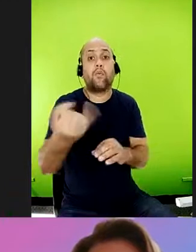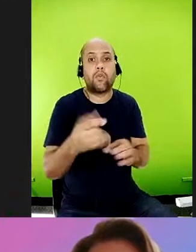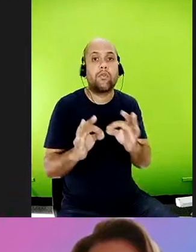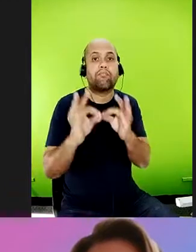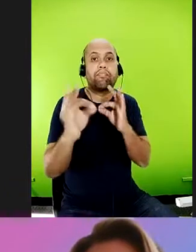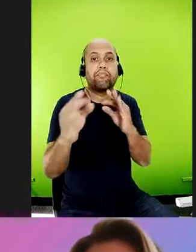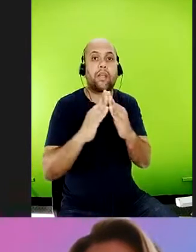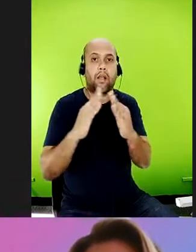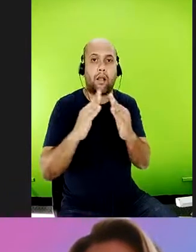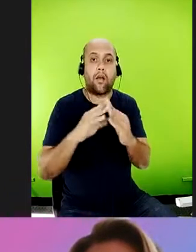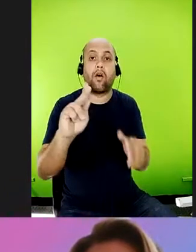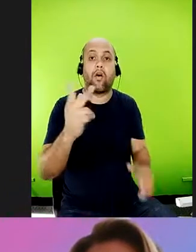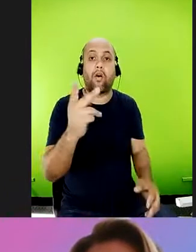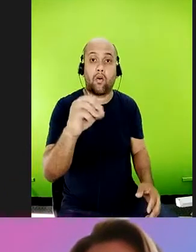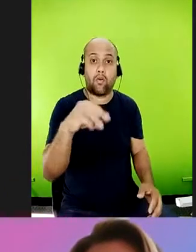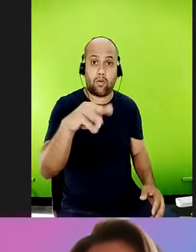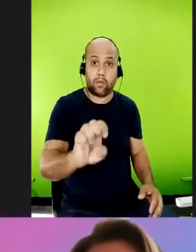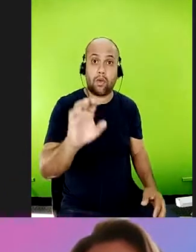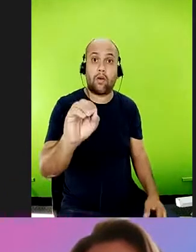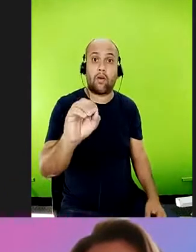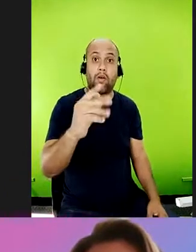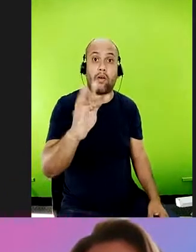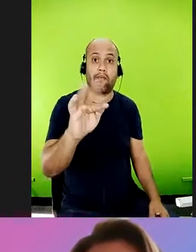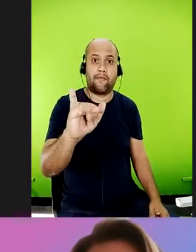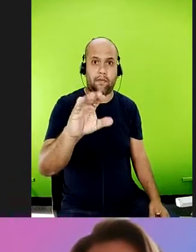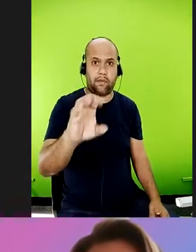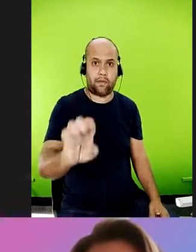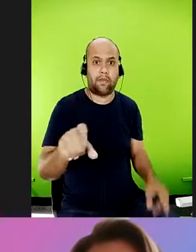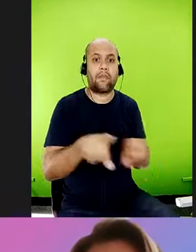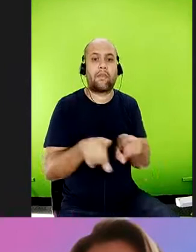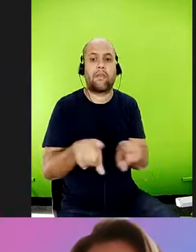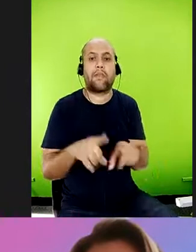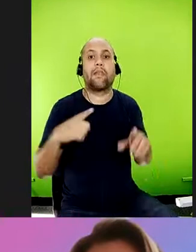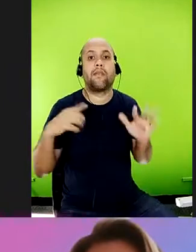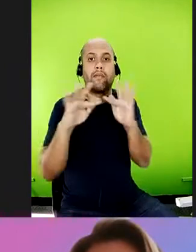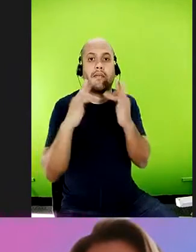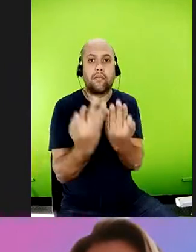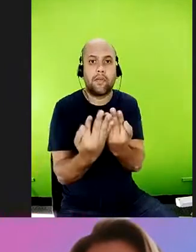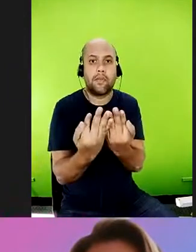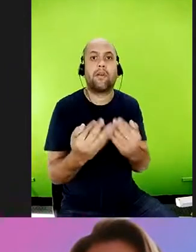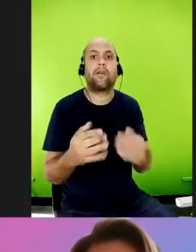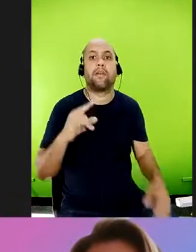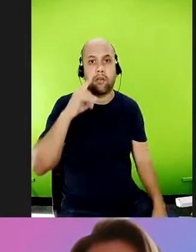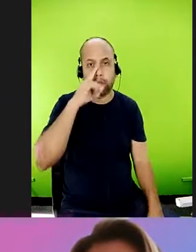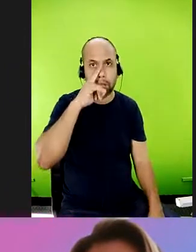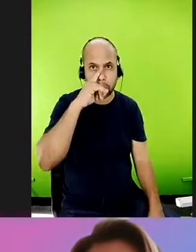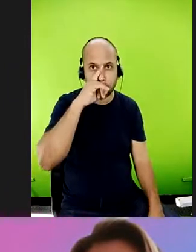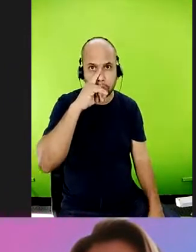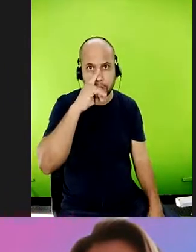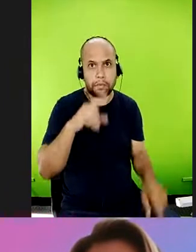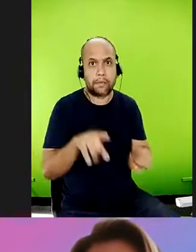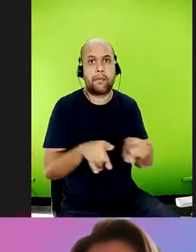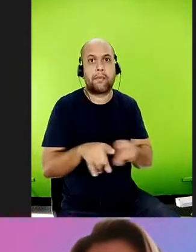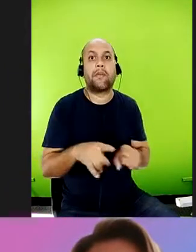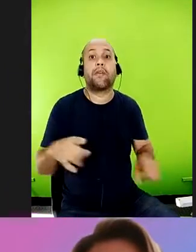está em condições de não sair de casa que pai condições o familiares e risco e trazemos